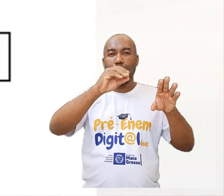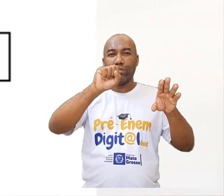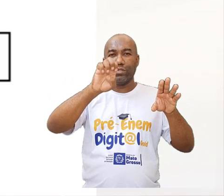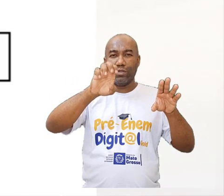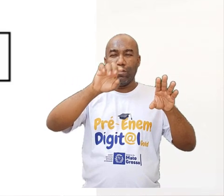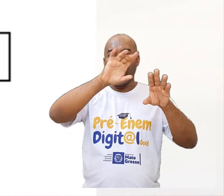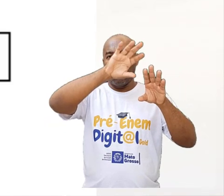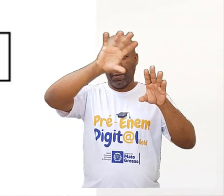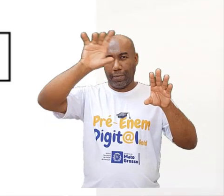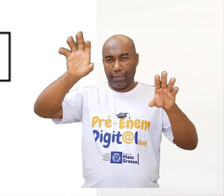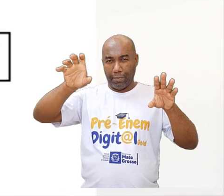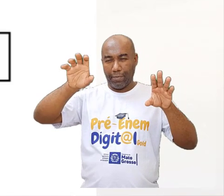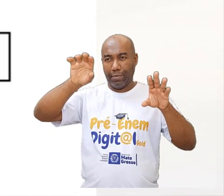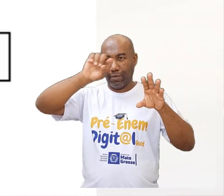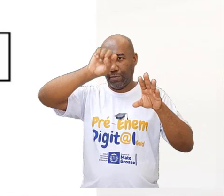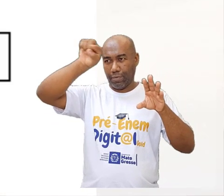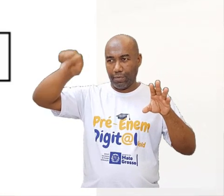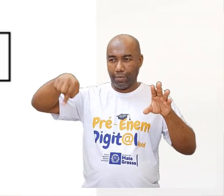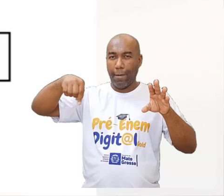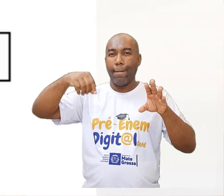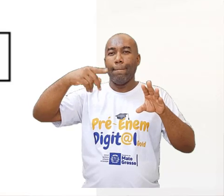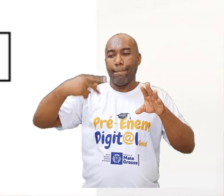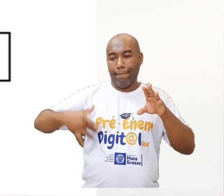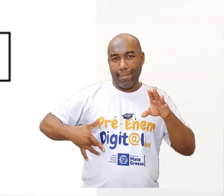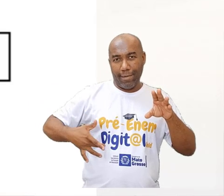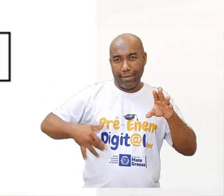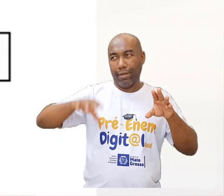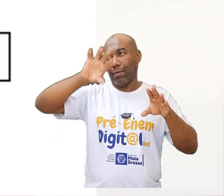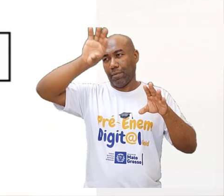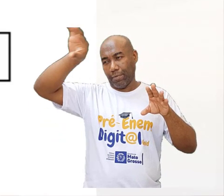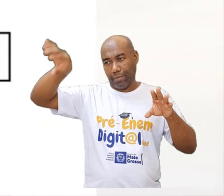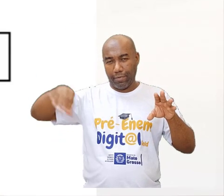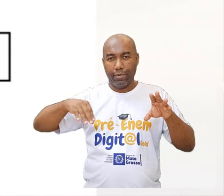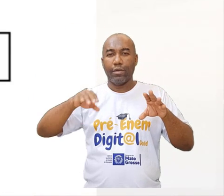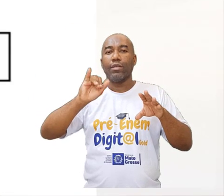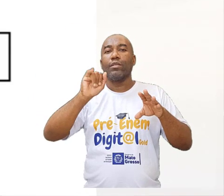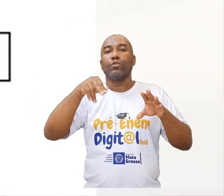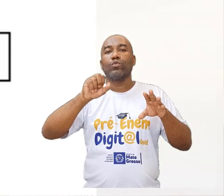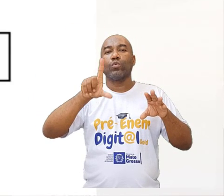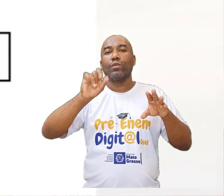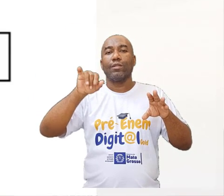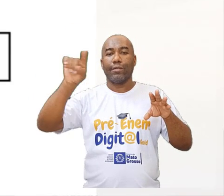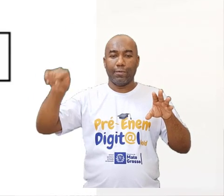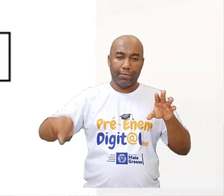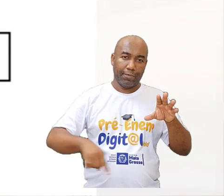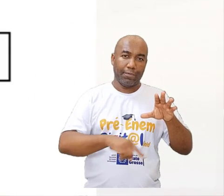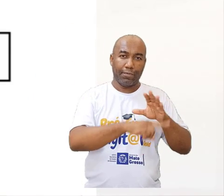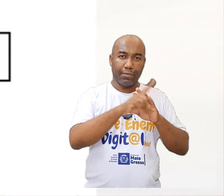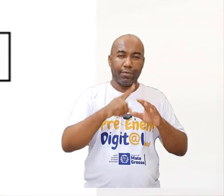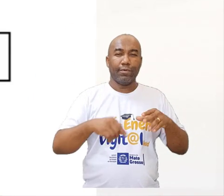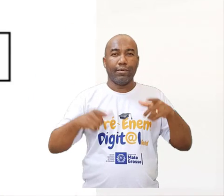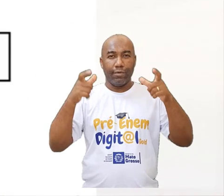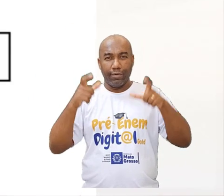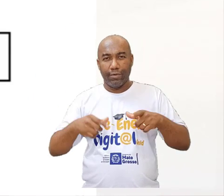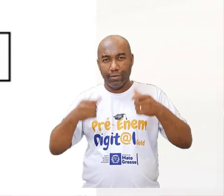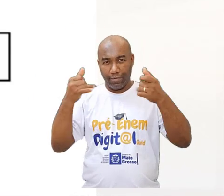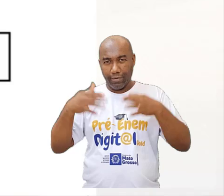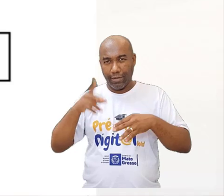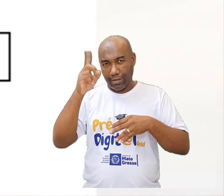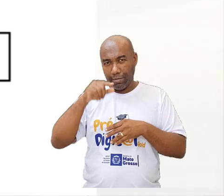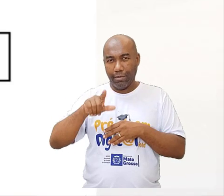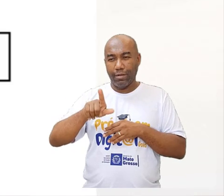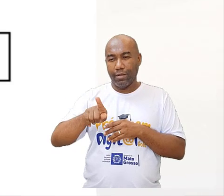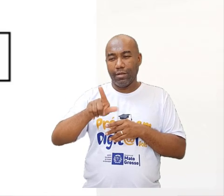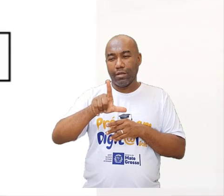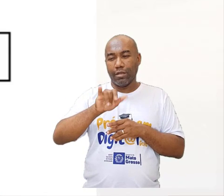as células beta do pâncreas a liberarem insulina. Lembra que eu falei que eu ia contar para vocês onde fica guardada a